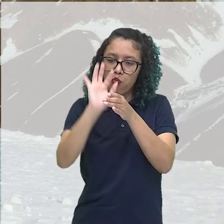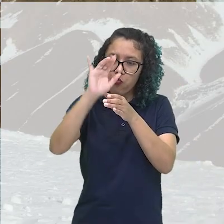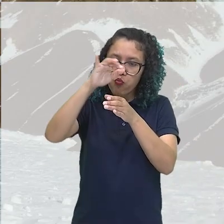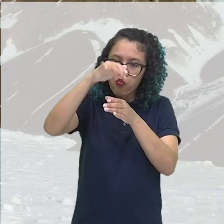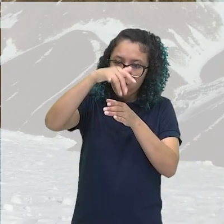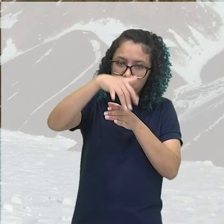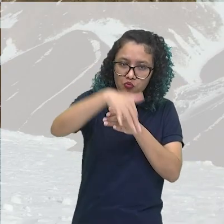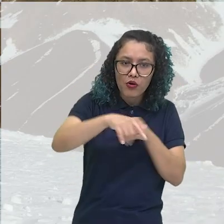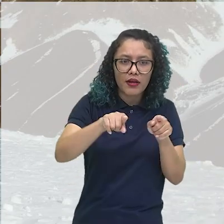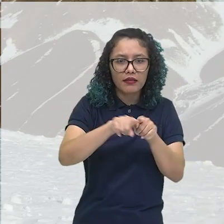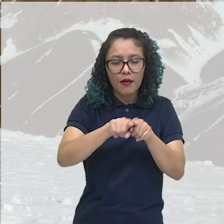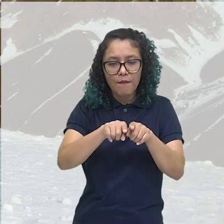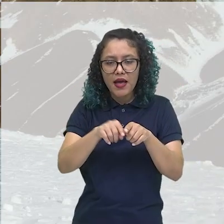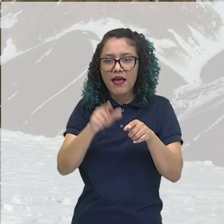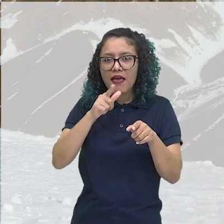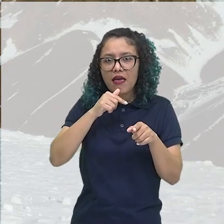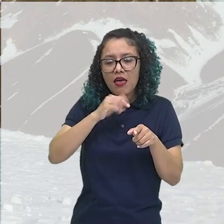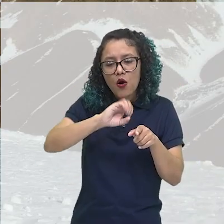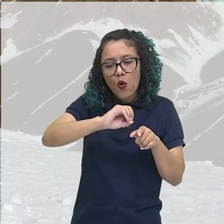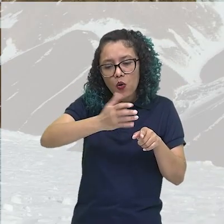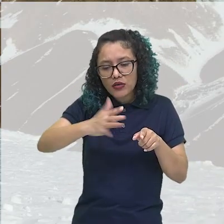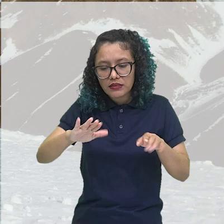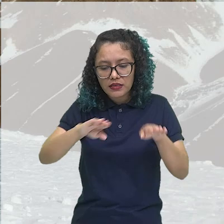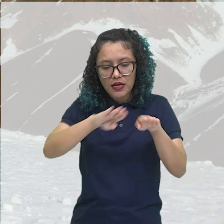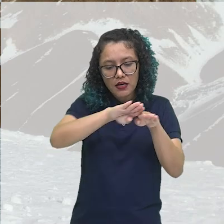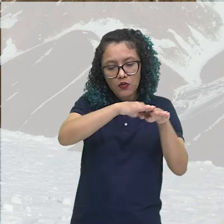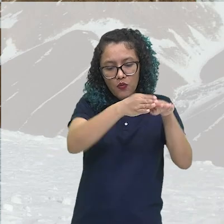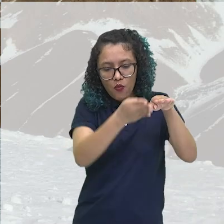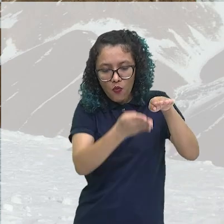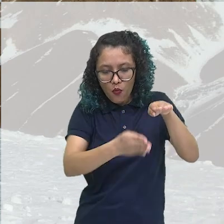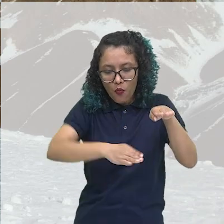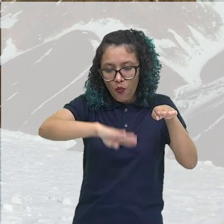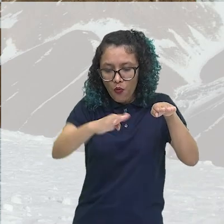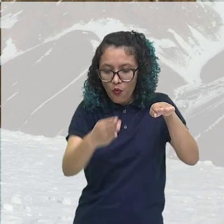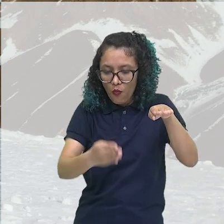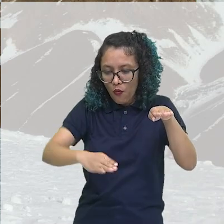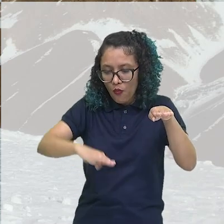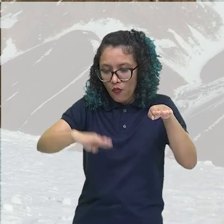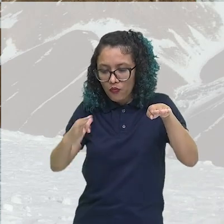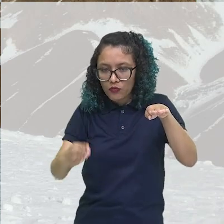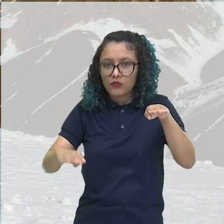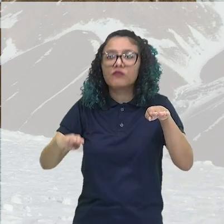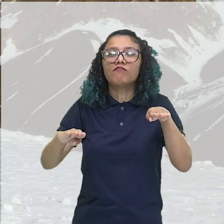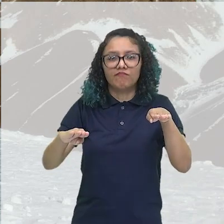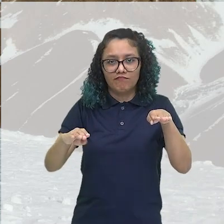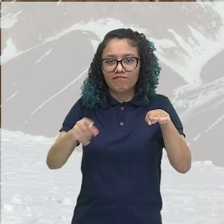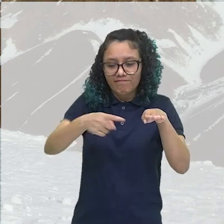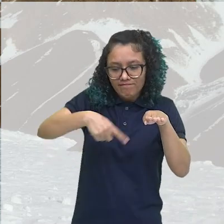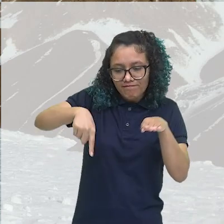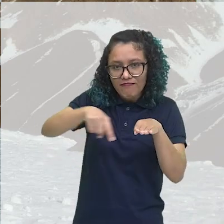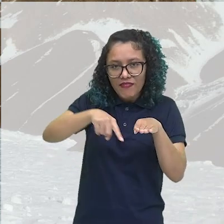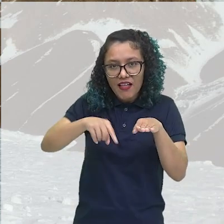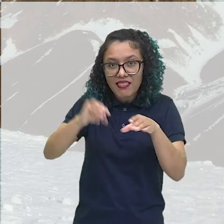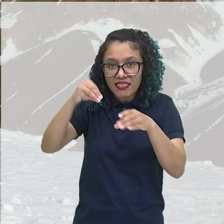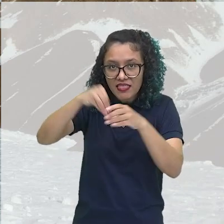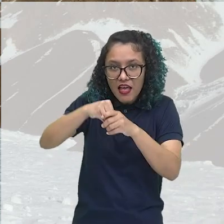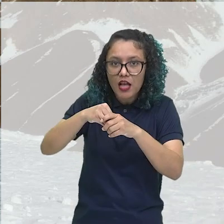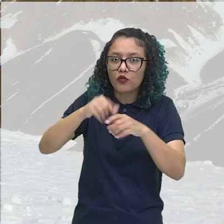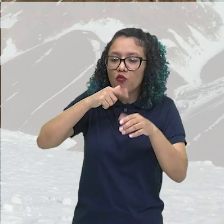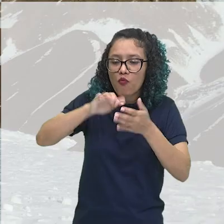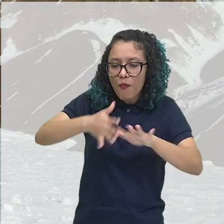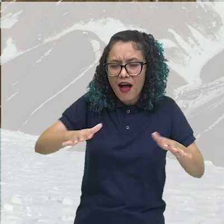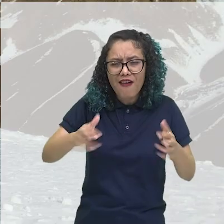fossas oceânicas, que são as partes mais profundas, né, dos oceanos, e muitos outros temas que